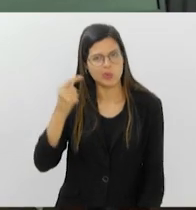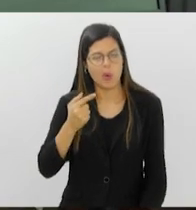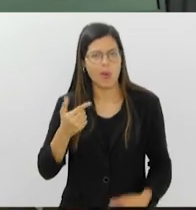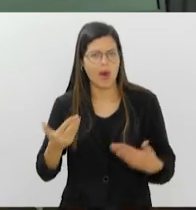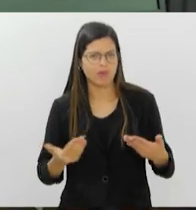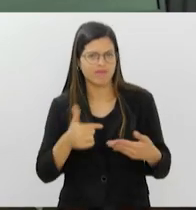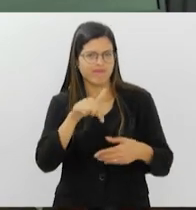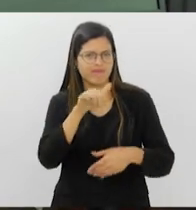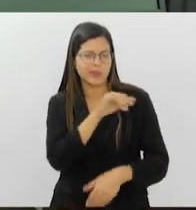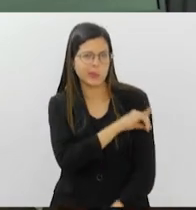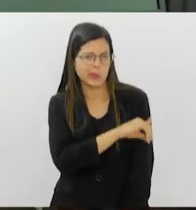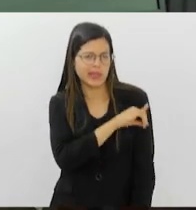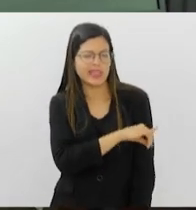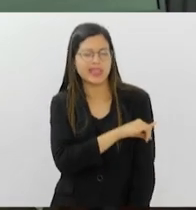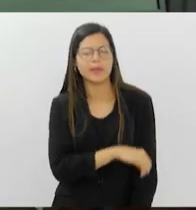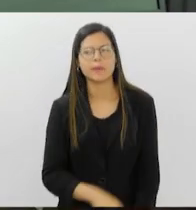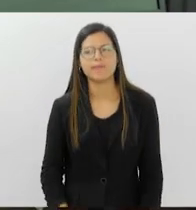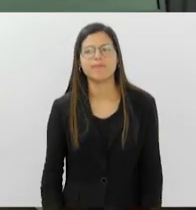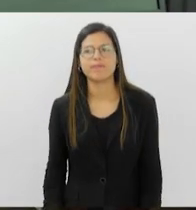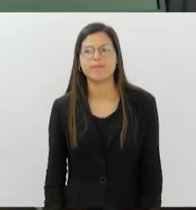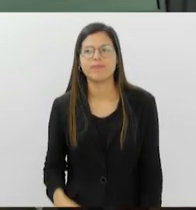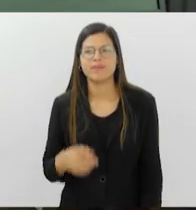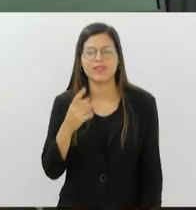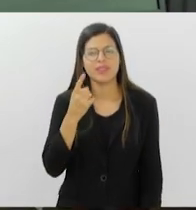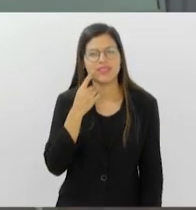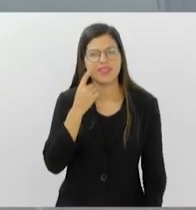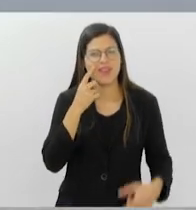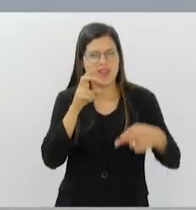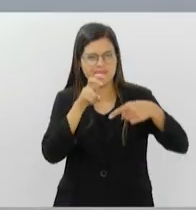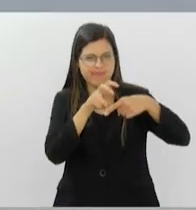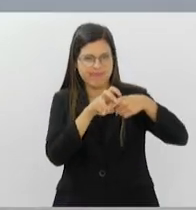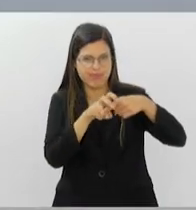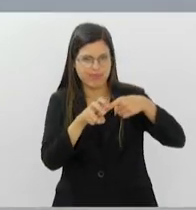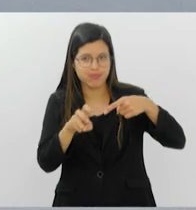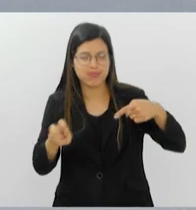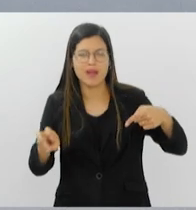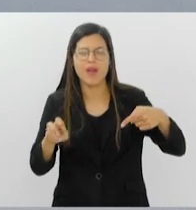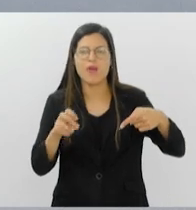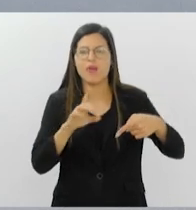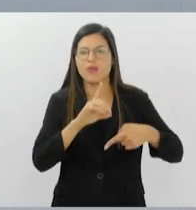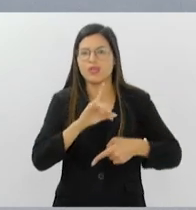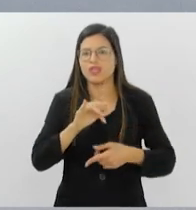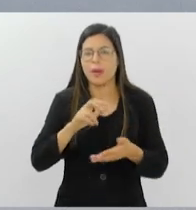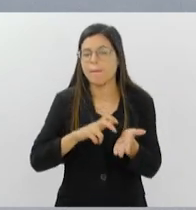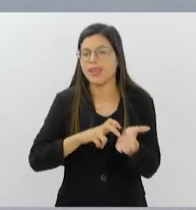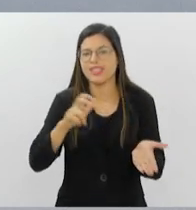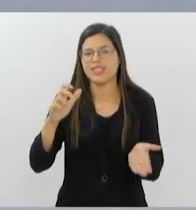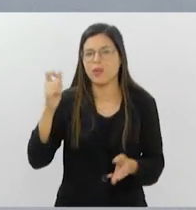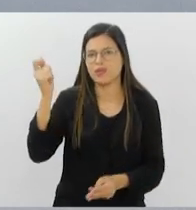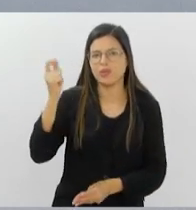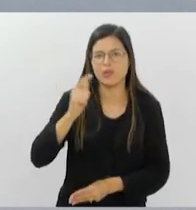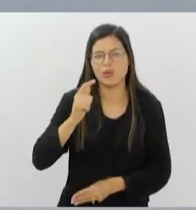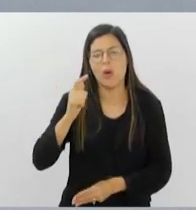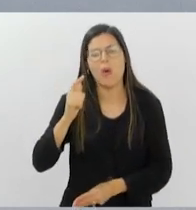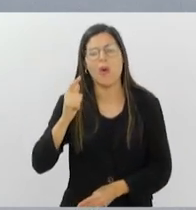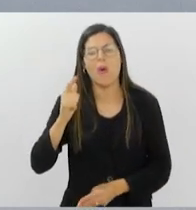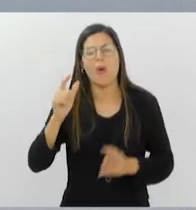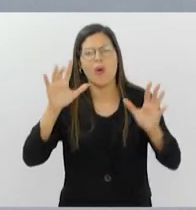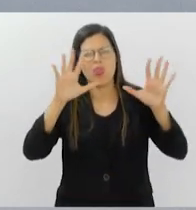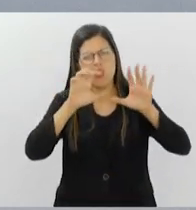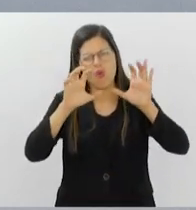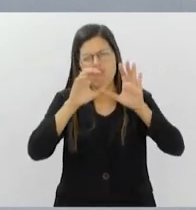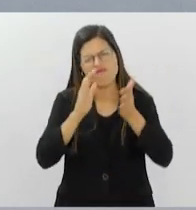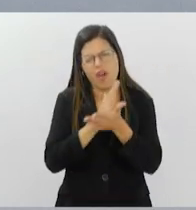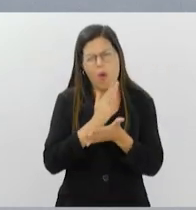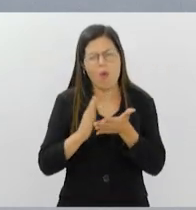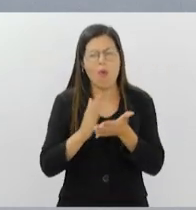aqui no Rio de Janeiro você vê imagens aí do Pão de Açúcar o dia amanheceu com sol com algumas nuvens no céu aquela neva que você tá